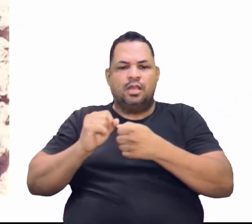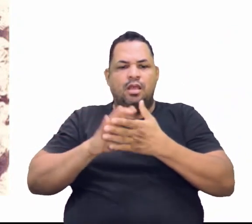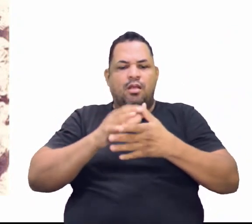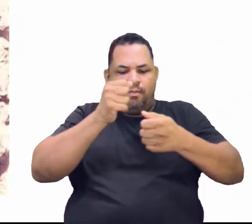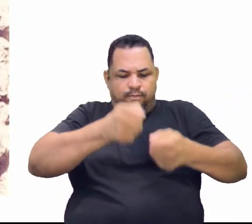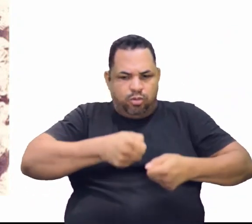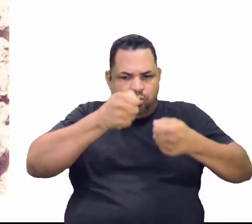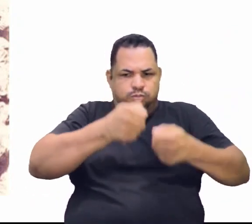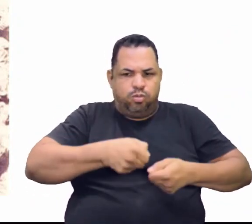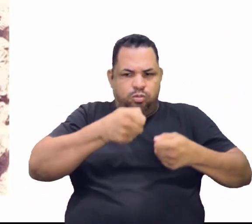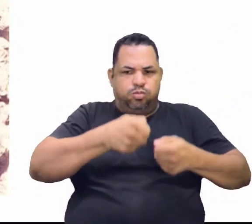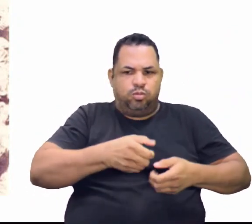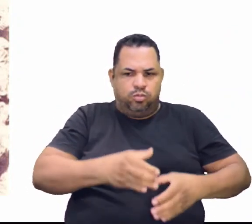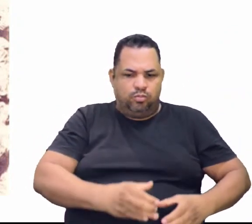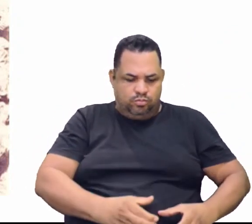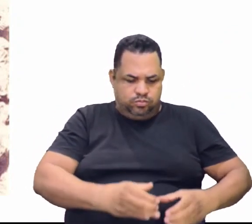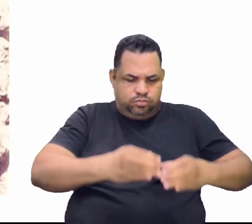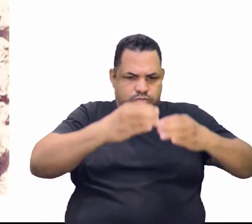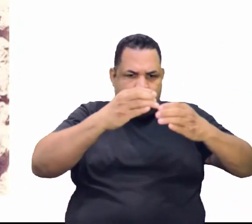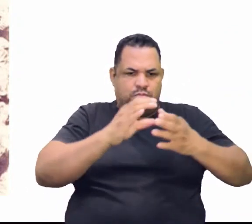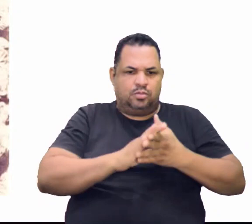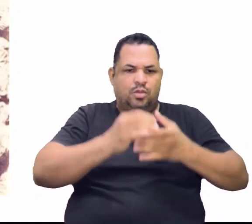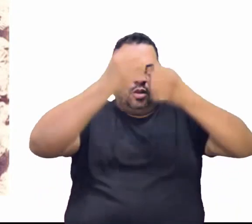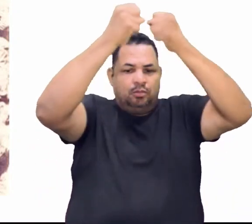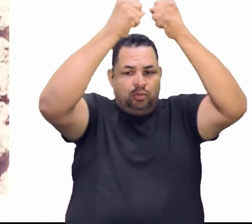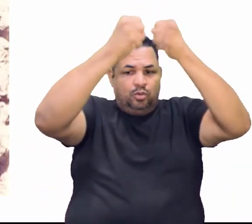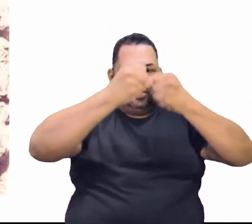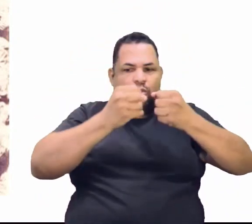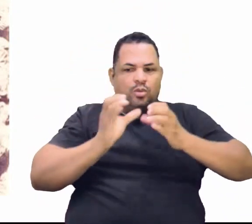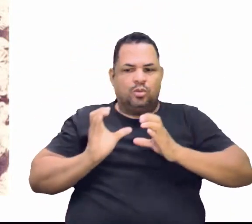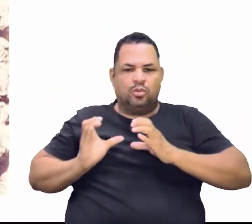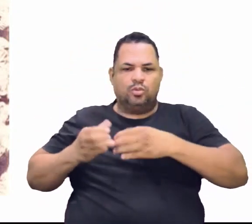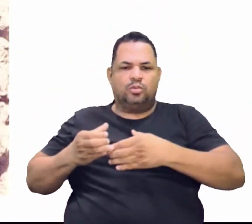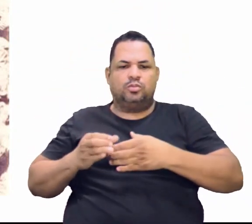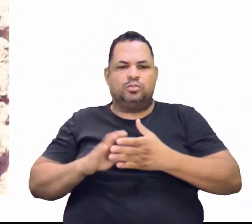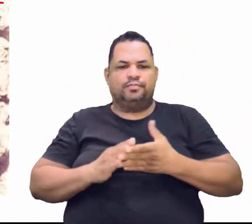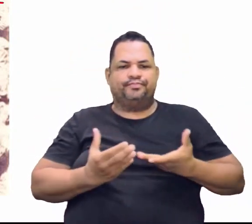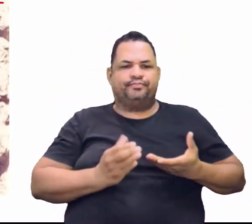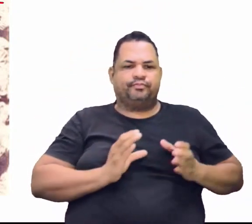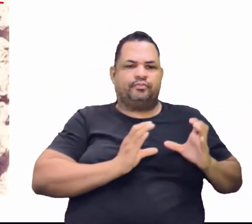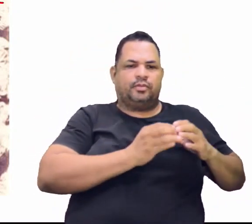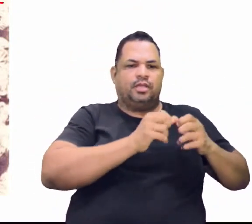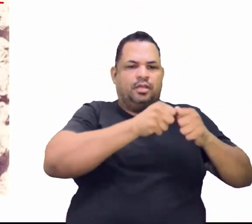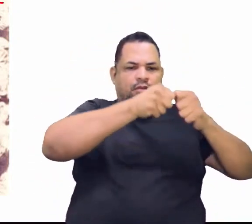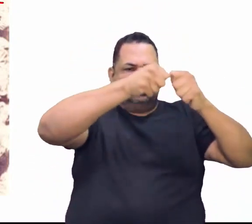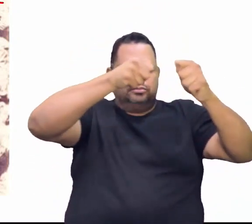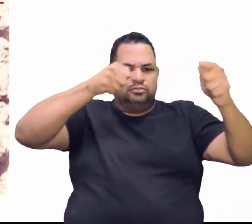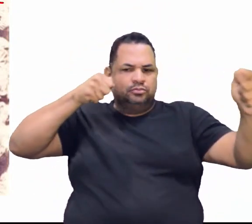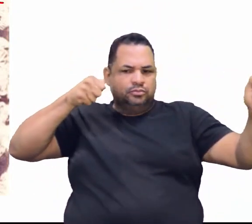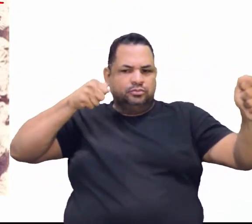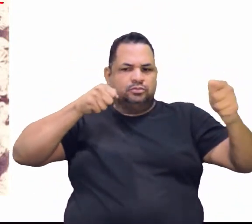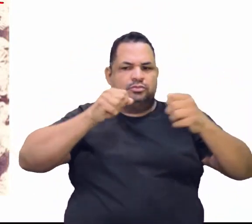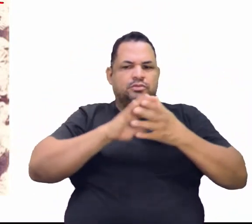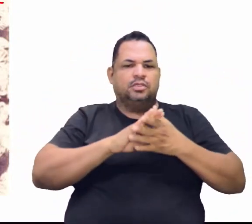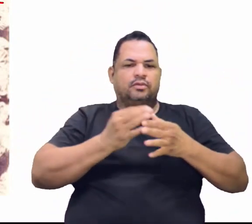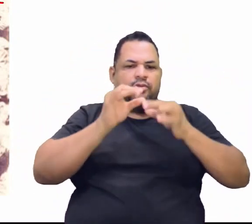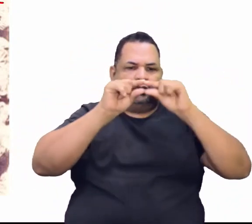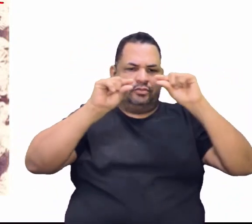o buraco, um outro grupo sentava o porte e o outro grupo esticava o